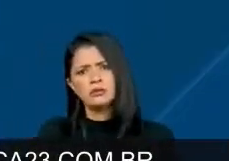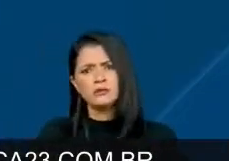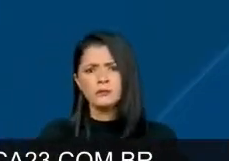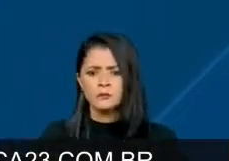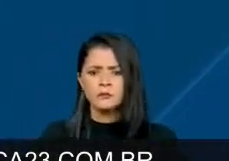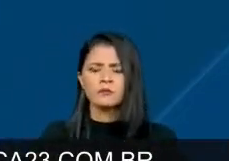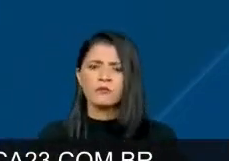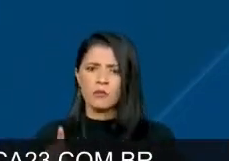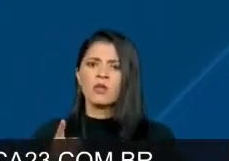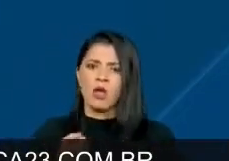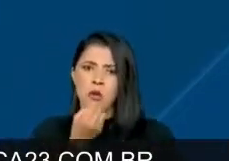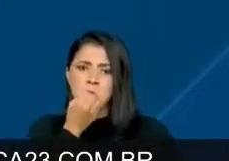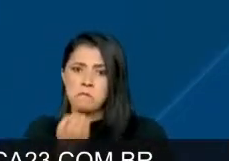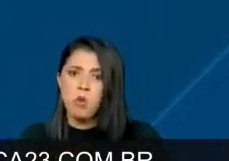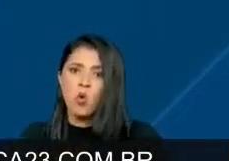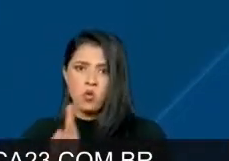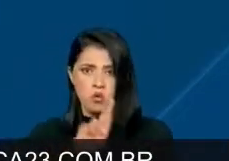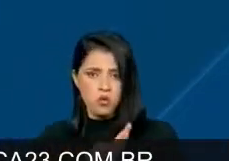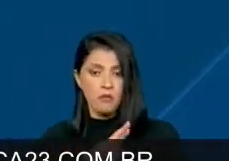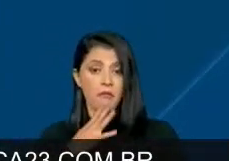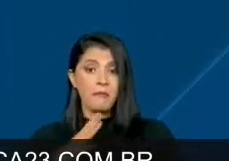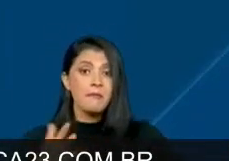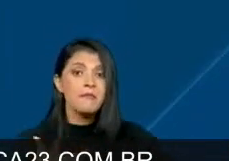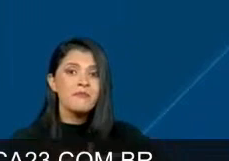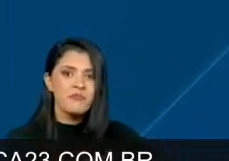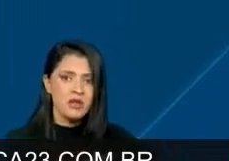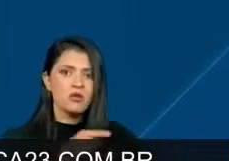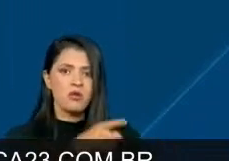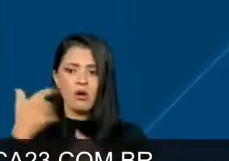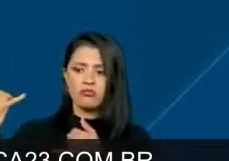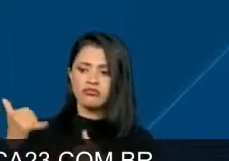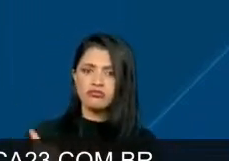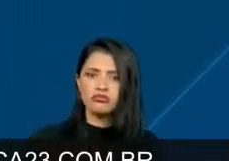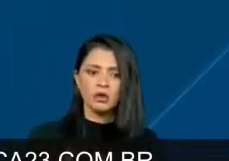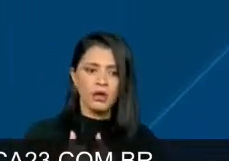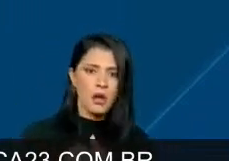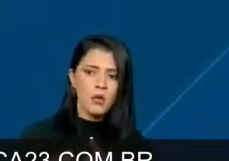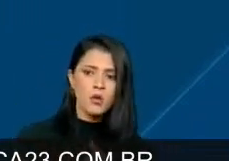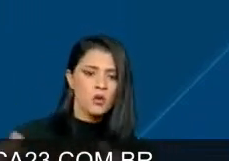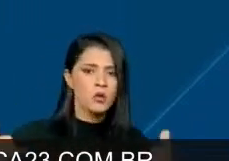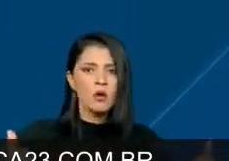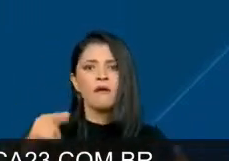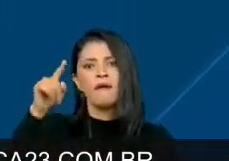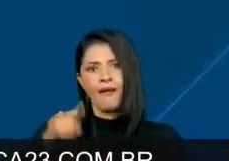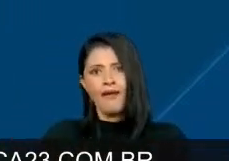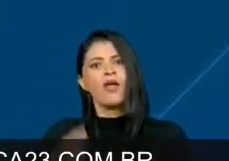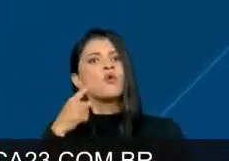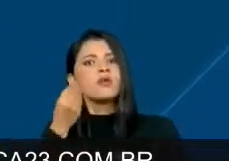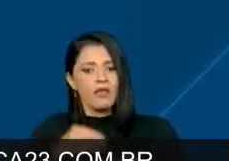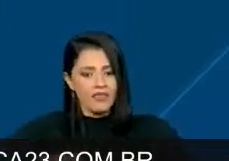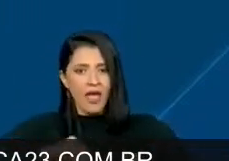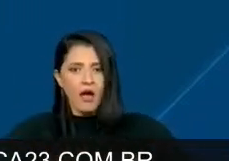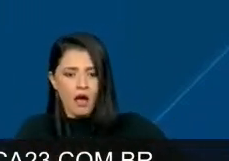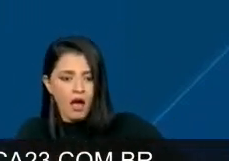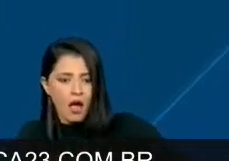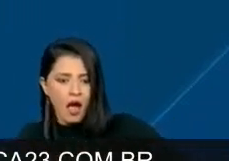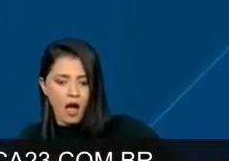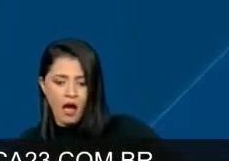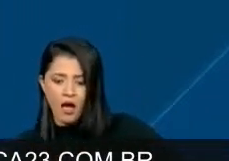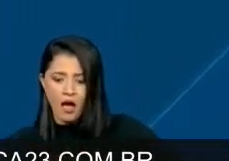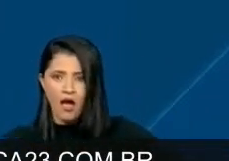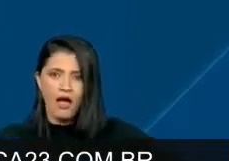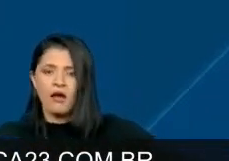Uma boa solução para melhorar a qualidade das redes de energia e do fornecimento são as redes subterrâneas, né? Que os cabos